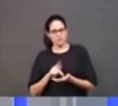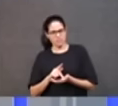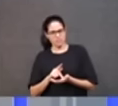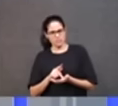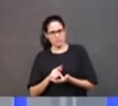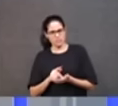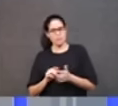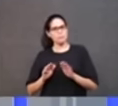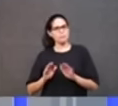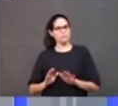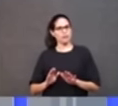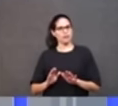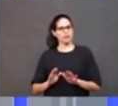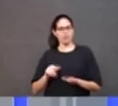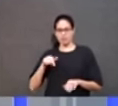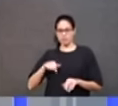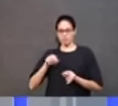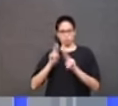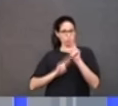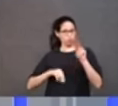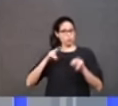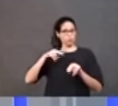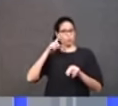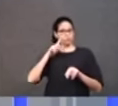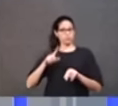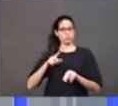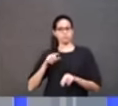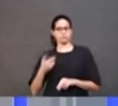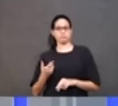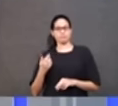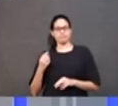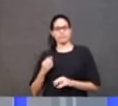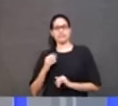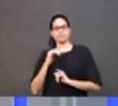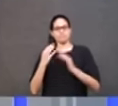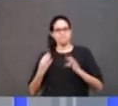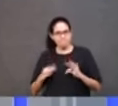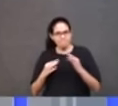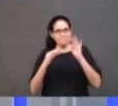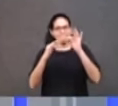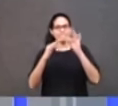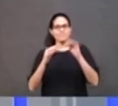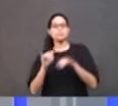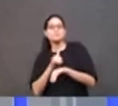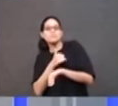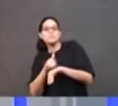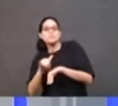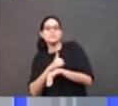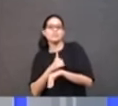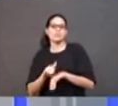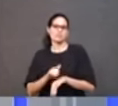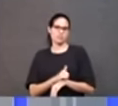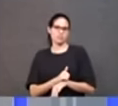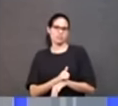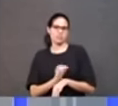estratégica pela Universidade Federal de Uberlândia. Quando a gente pega os números nacionais, por exemplo, em termos de